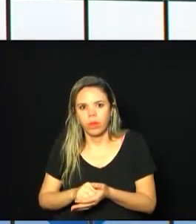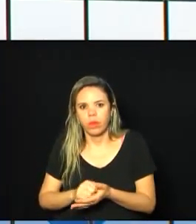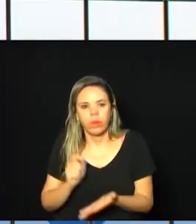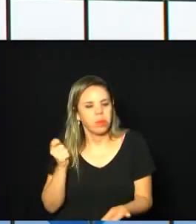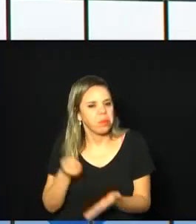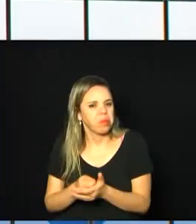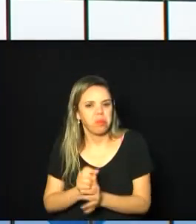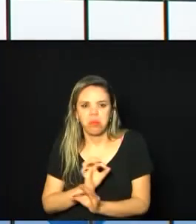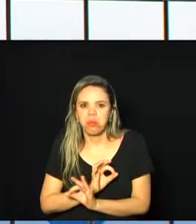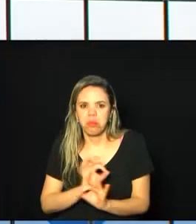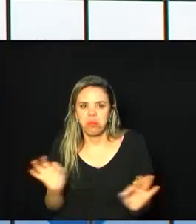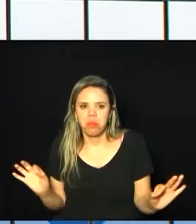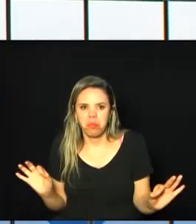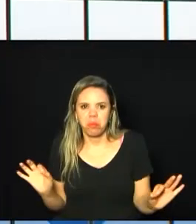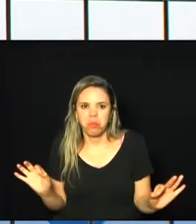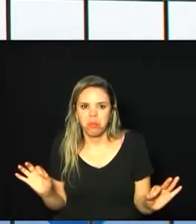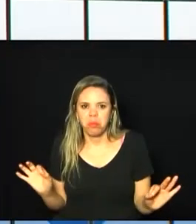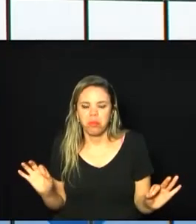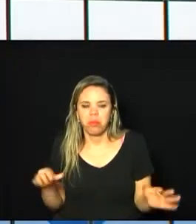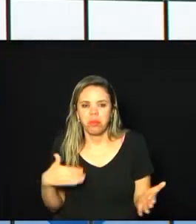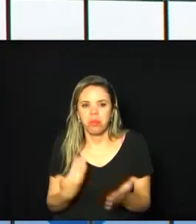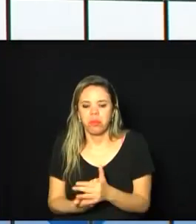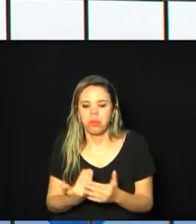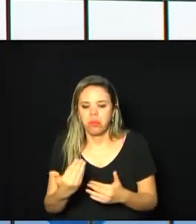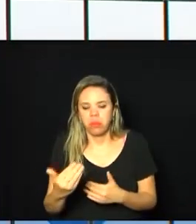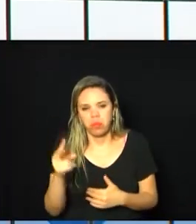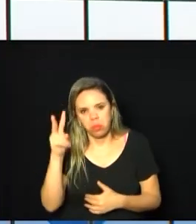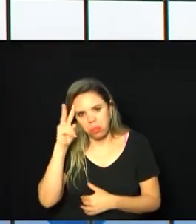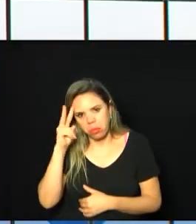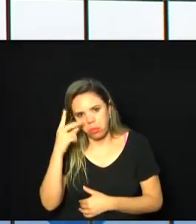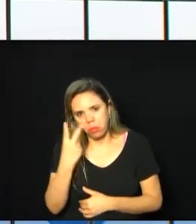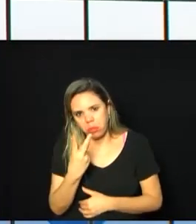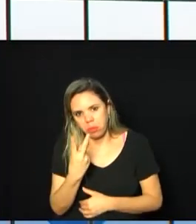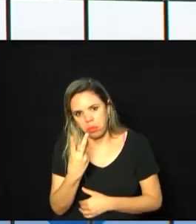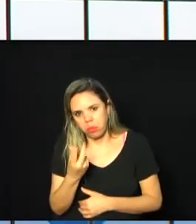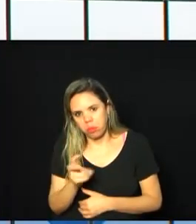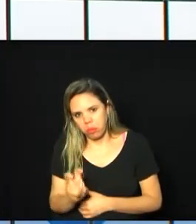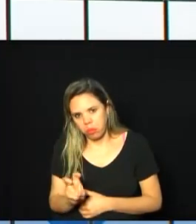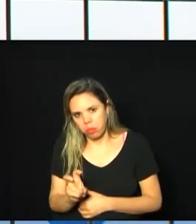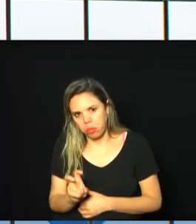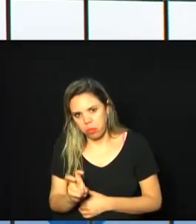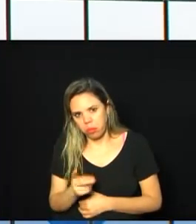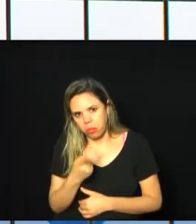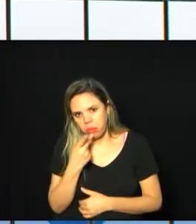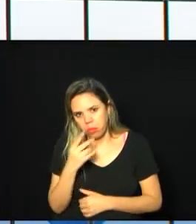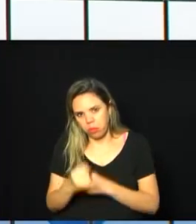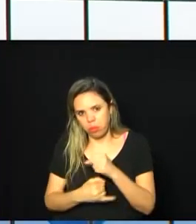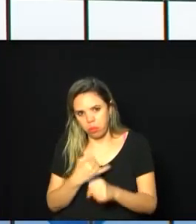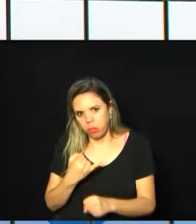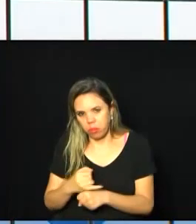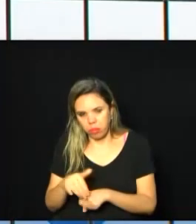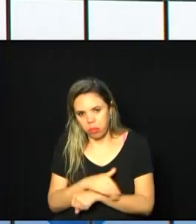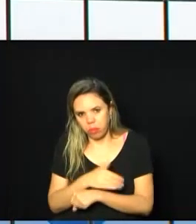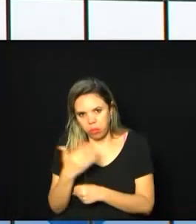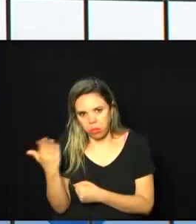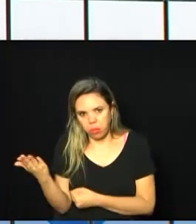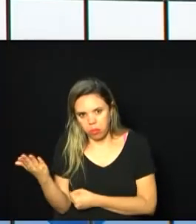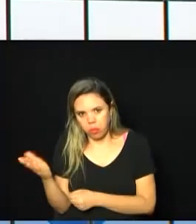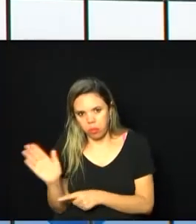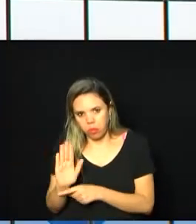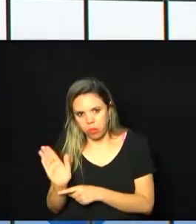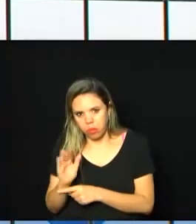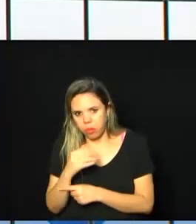paga nada e vai acontecer até a próxima segunda-feira, dia 25. Eu vou falar o site, o endereço aparece aí no seu